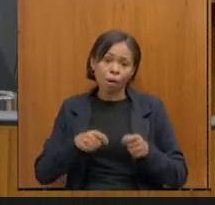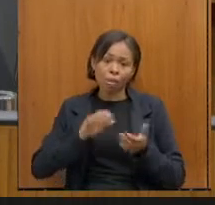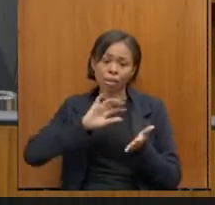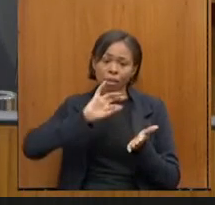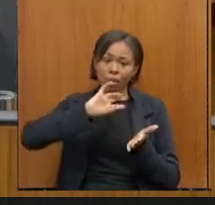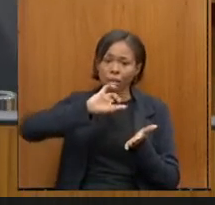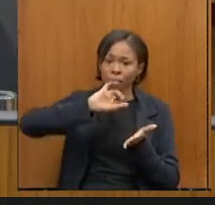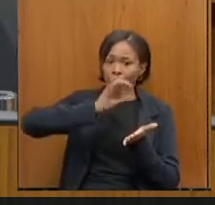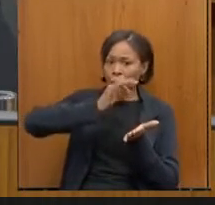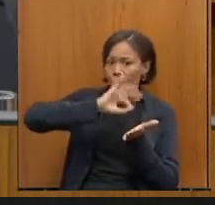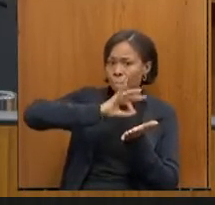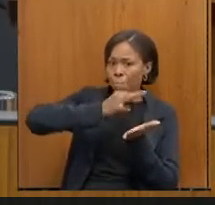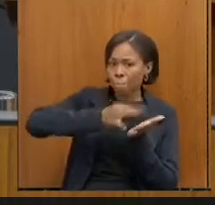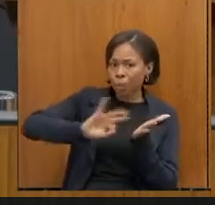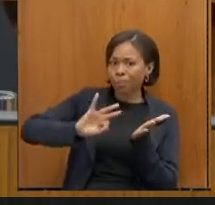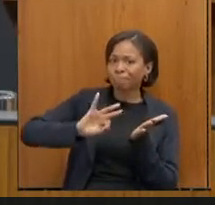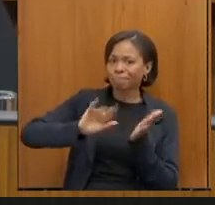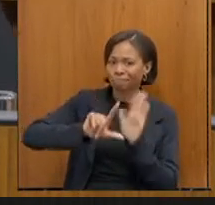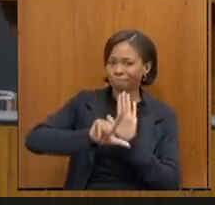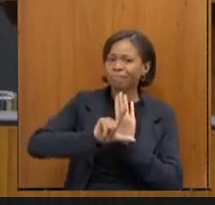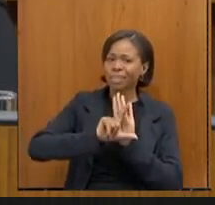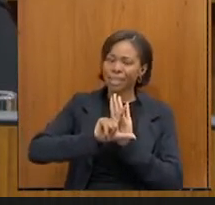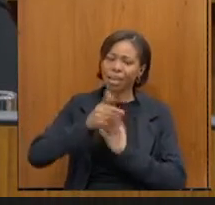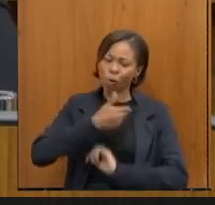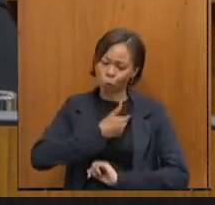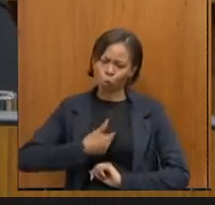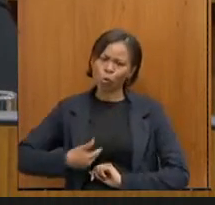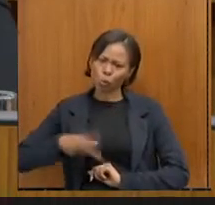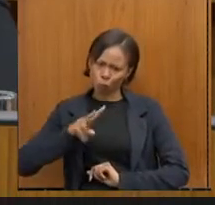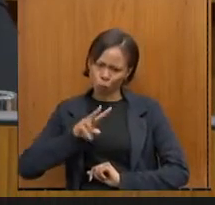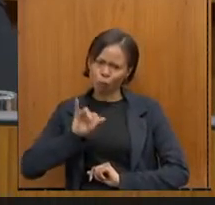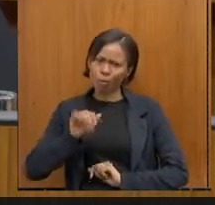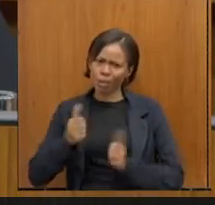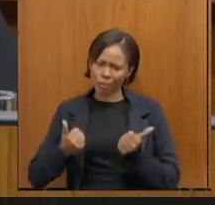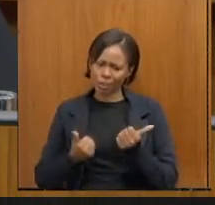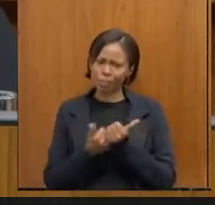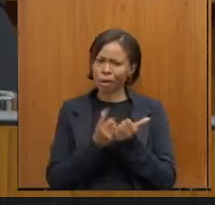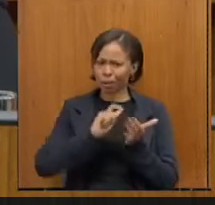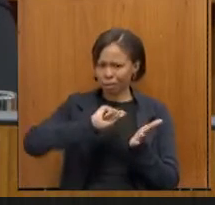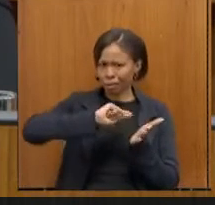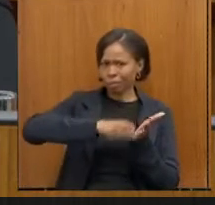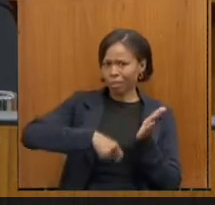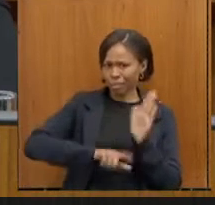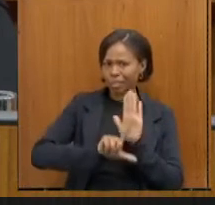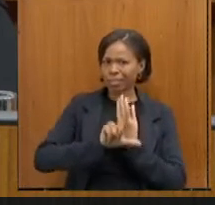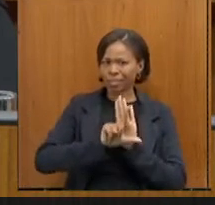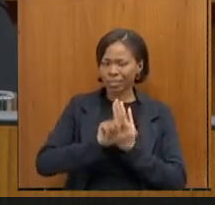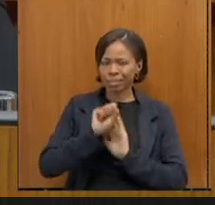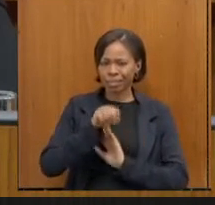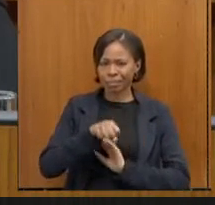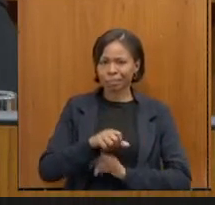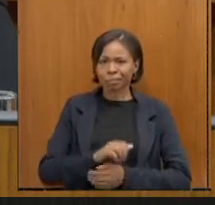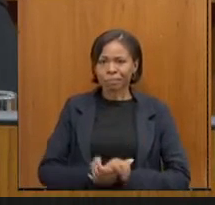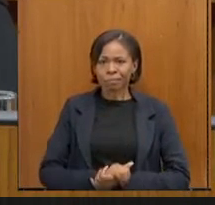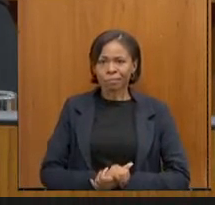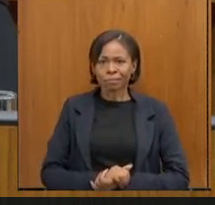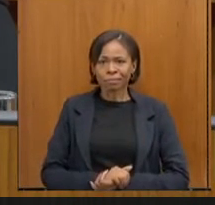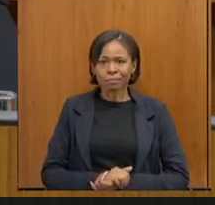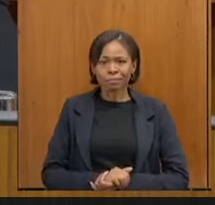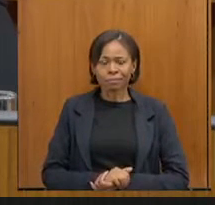da Lei eu fiz de Governador obviamente vai apoiar é é de forma Ampla essa lei é